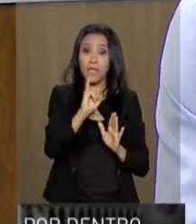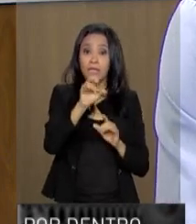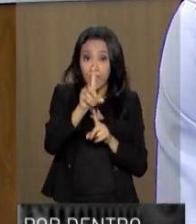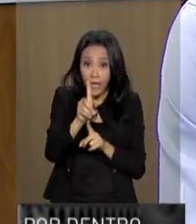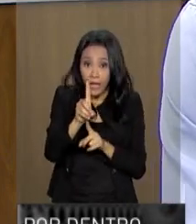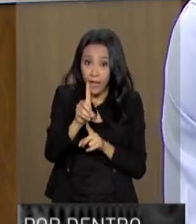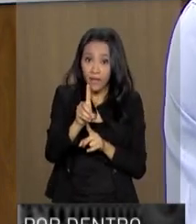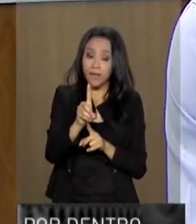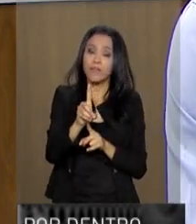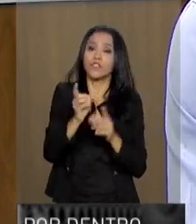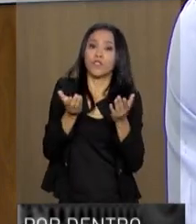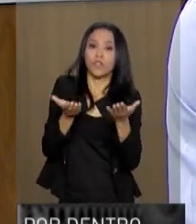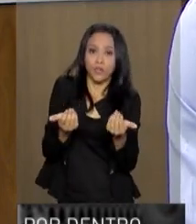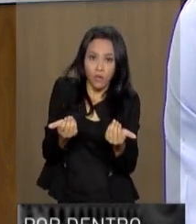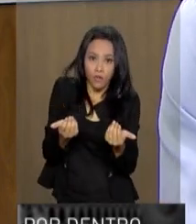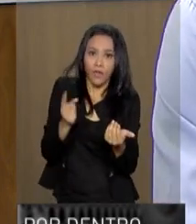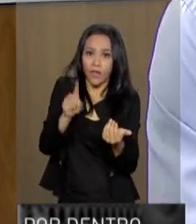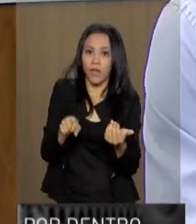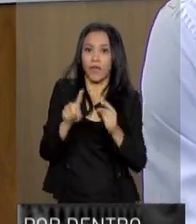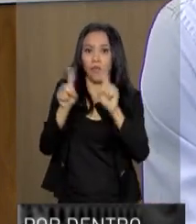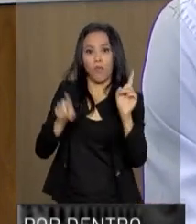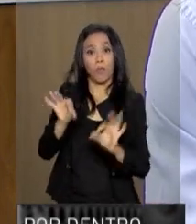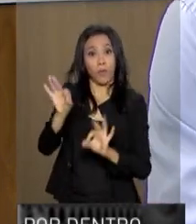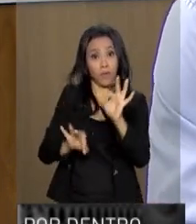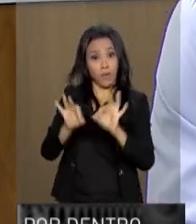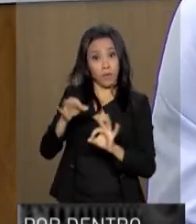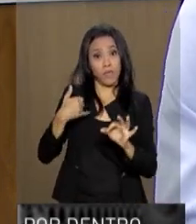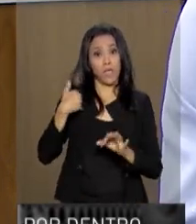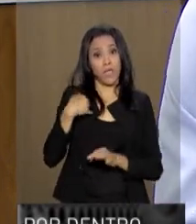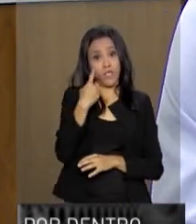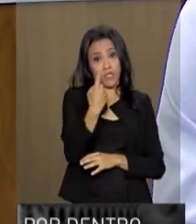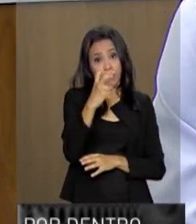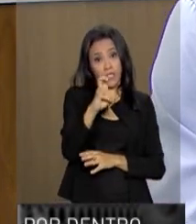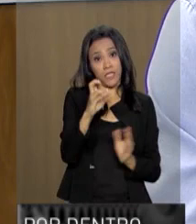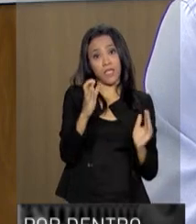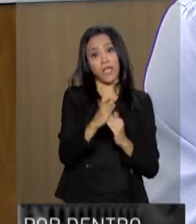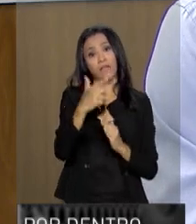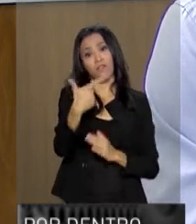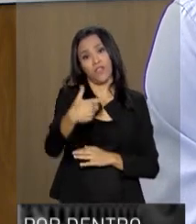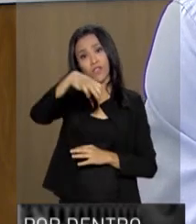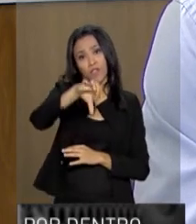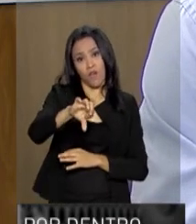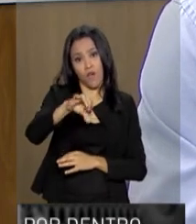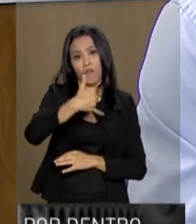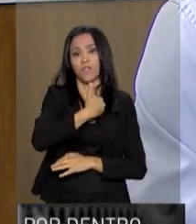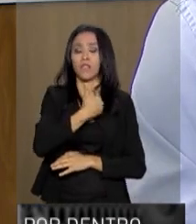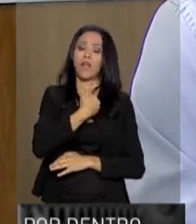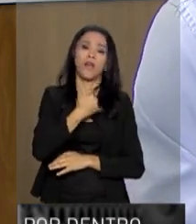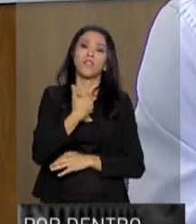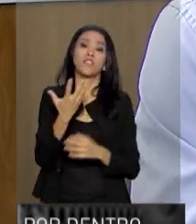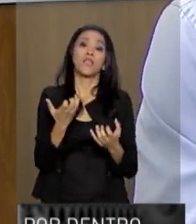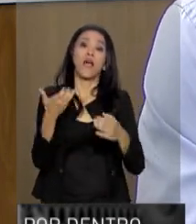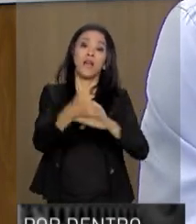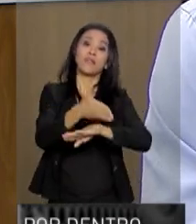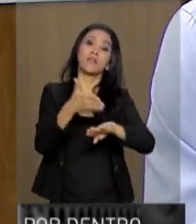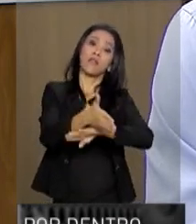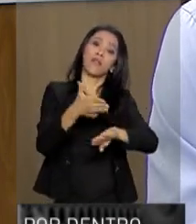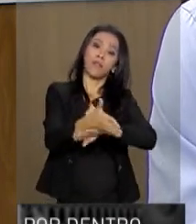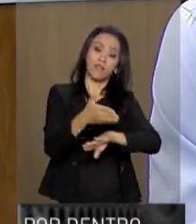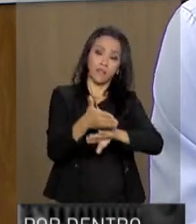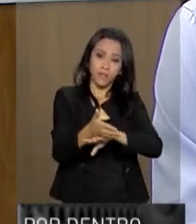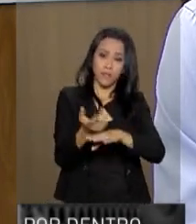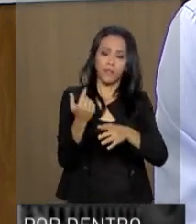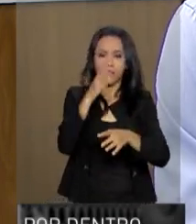é para jovens de 15 a 29 anos que buscam ter acesso à meia-entrada passagens interestaduais